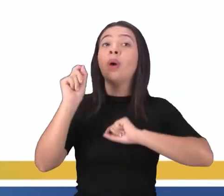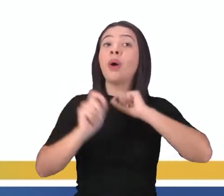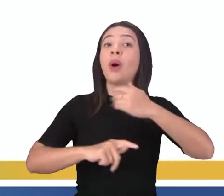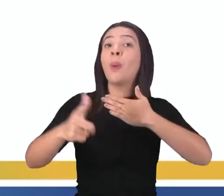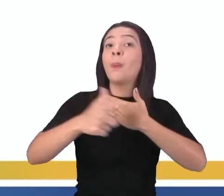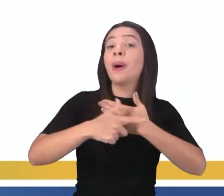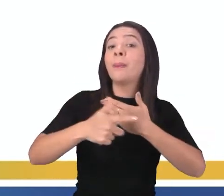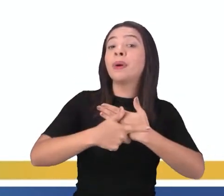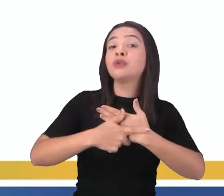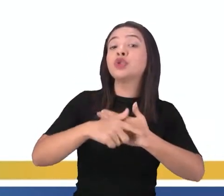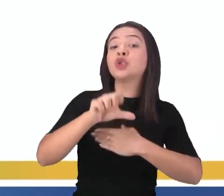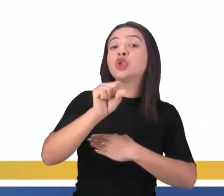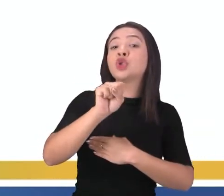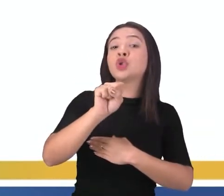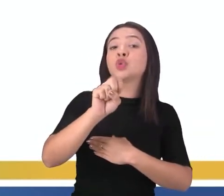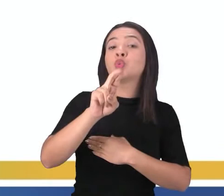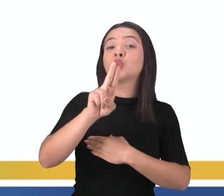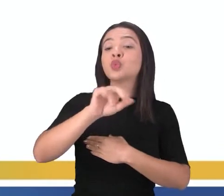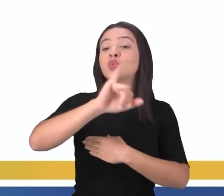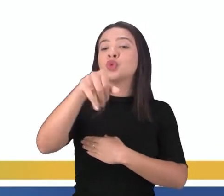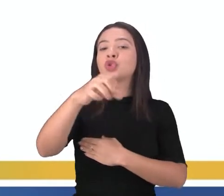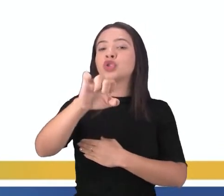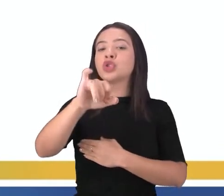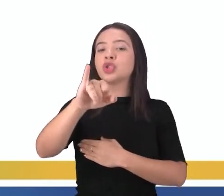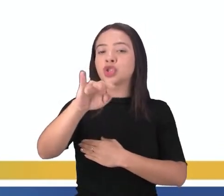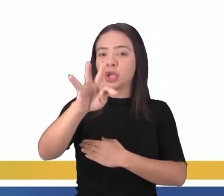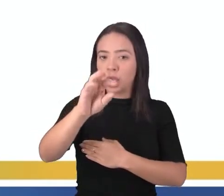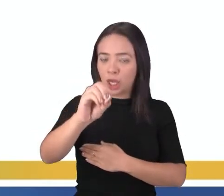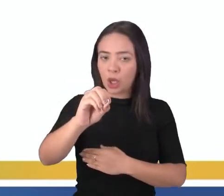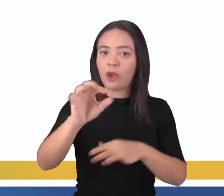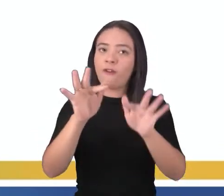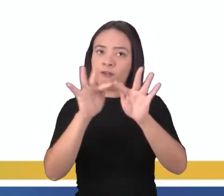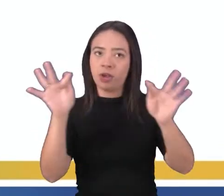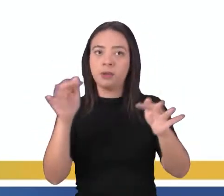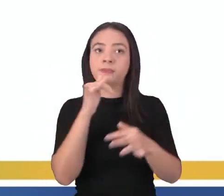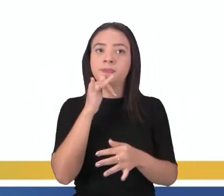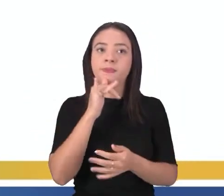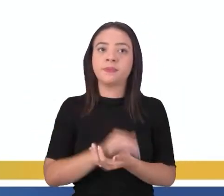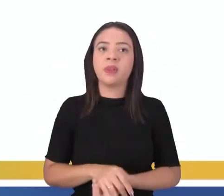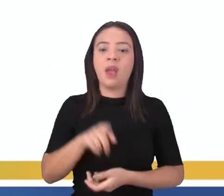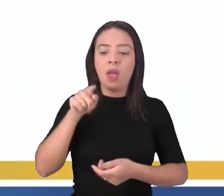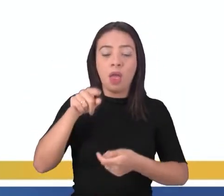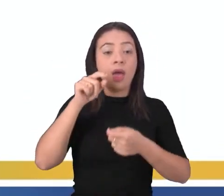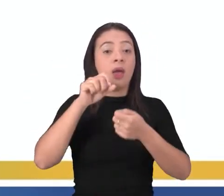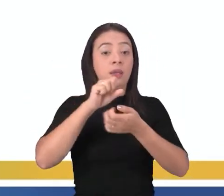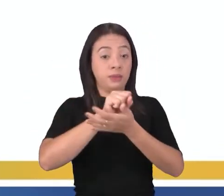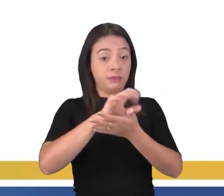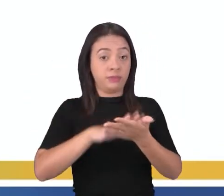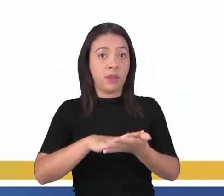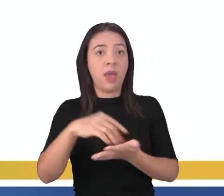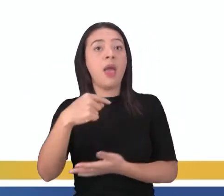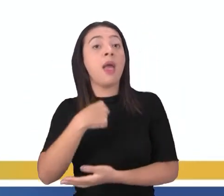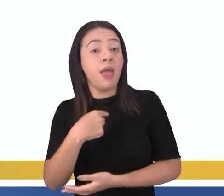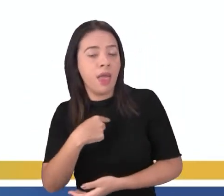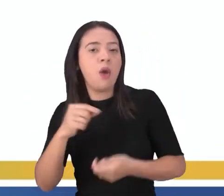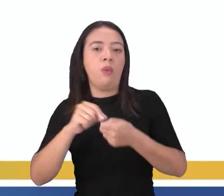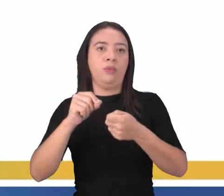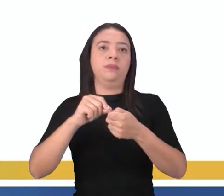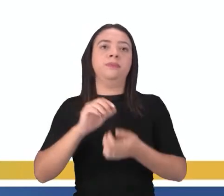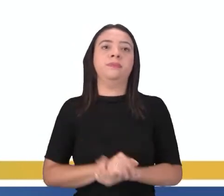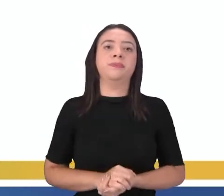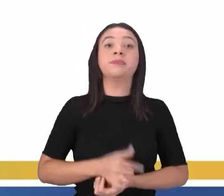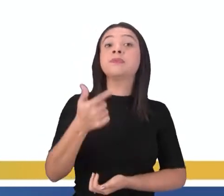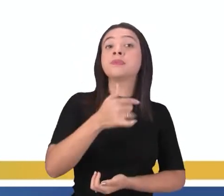de sujeito da oração. Aí aqui a gente tem uns exemplos. Primeiro, essa tarefa é para eu fazer? Segundo